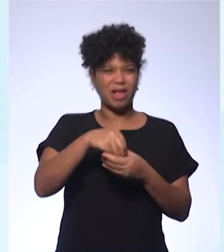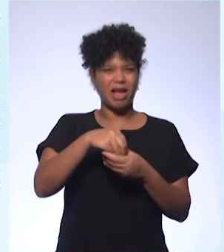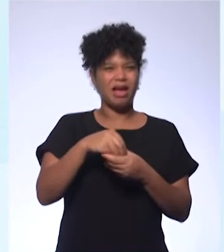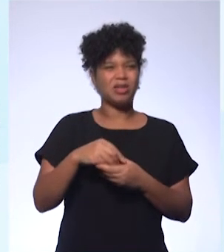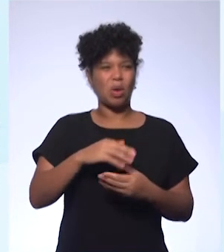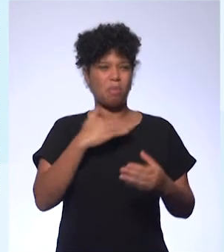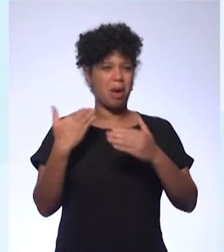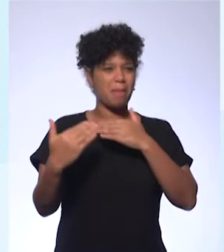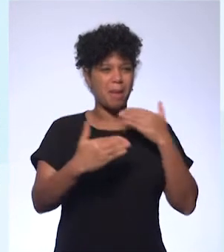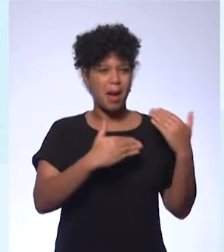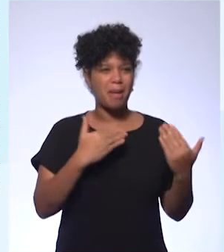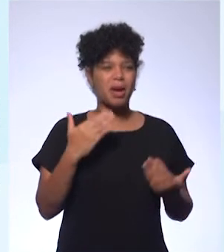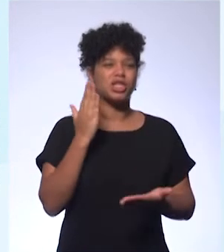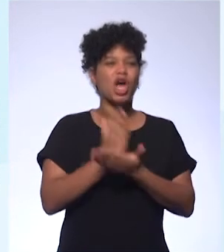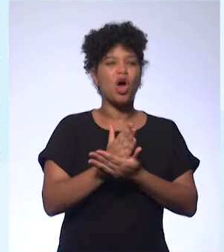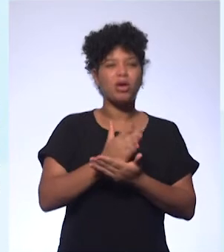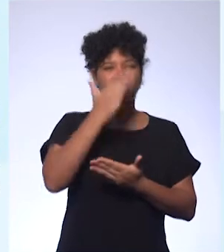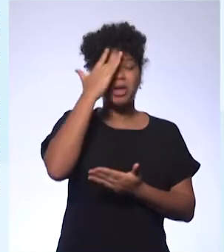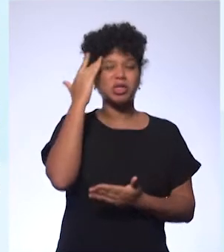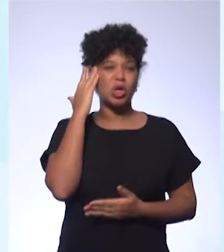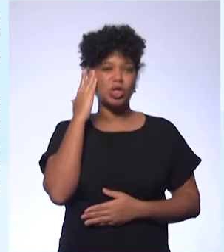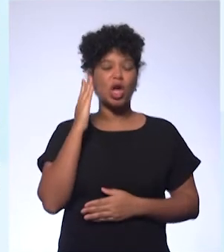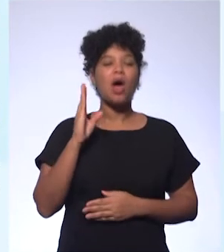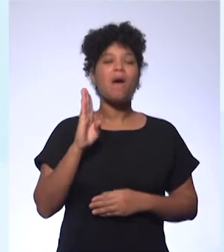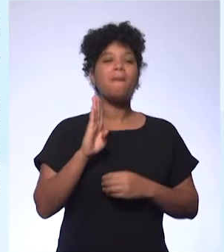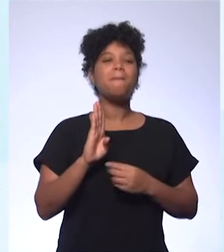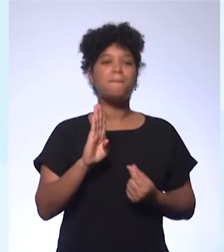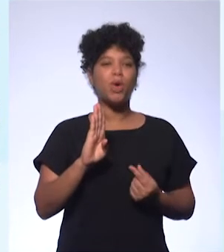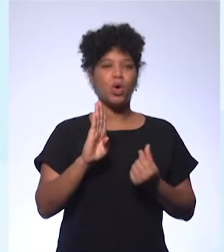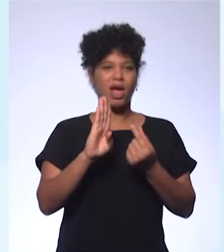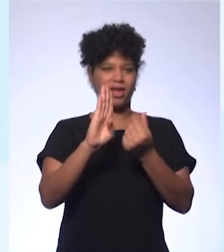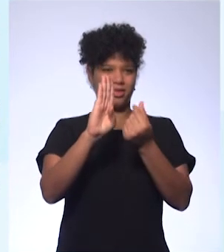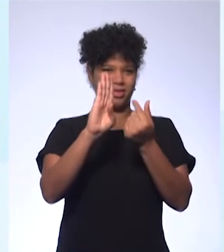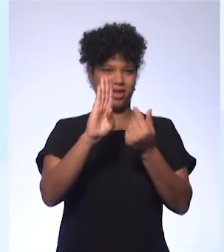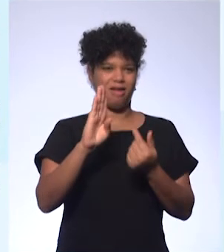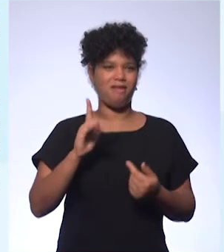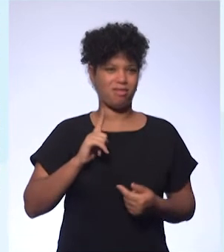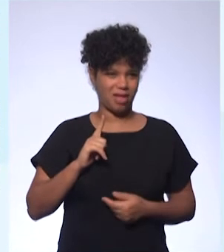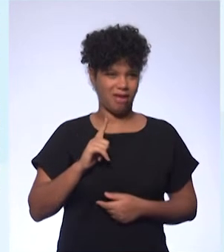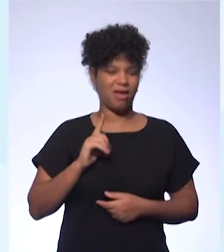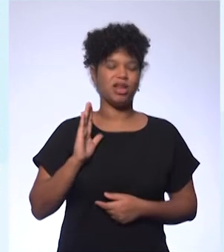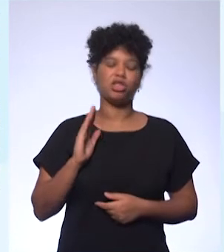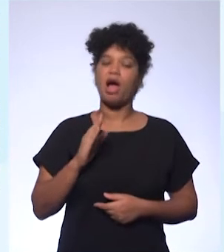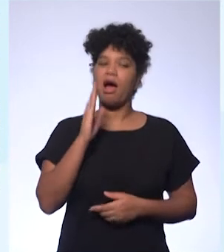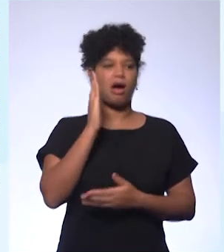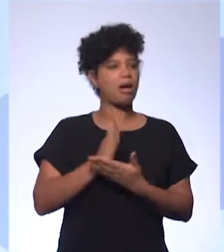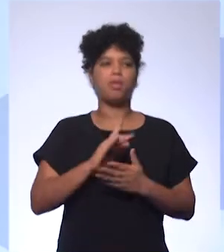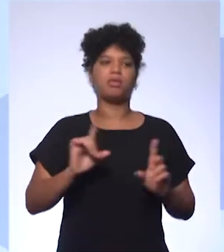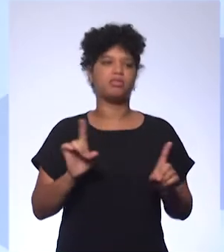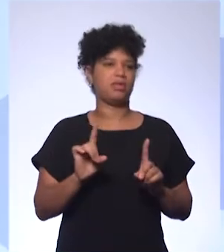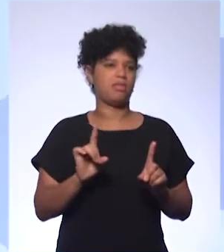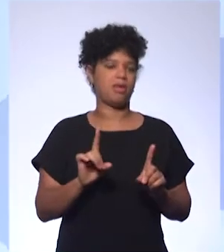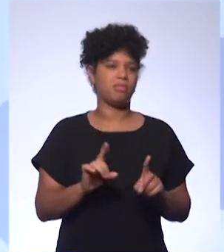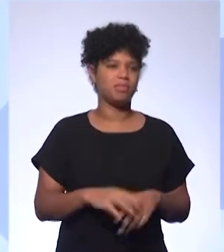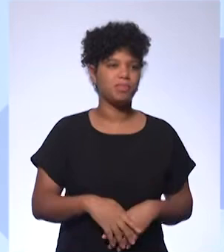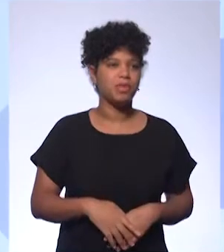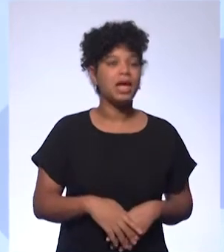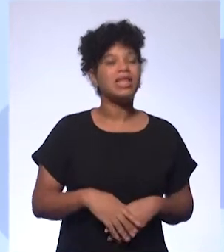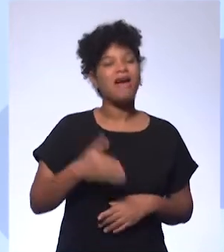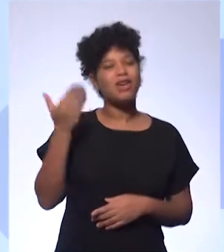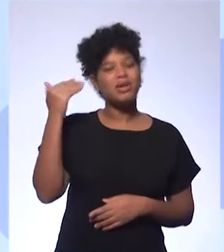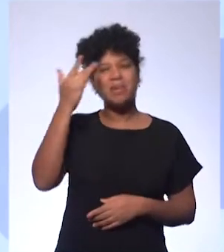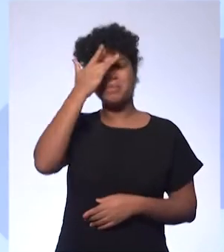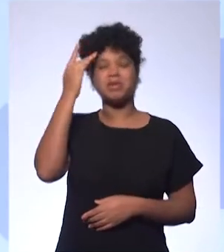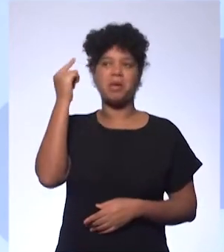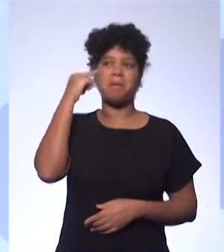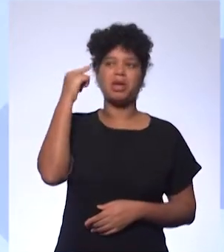né, de costumes burgueses, de uma vida abastada e bucólica, retratados até então. Então, antes, gente, ninguém falava de problema